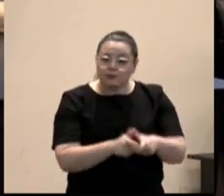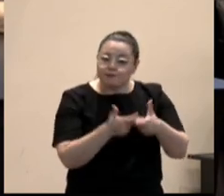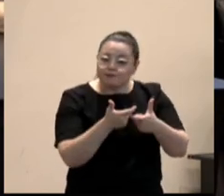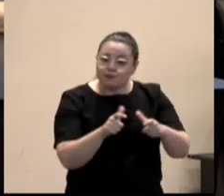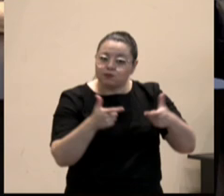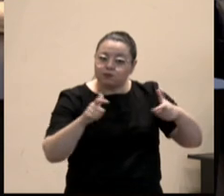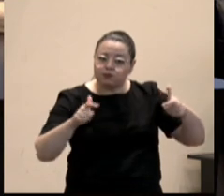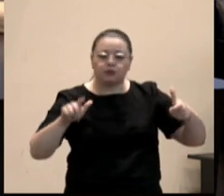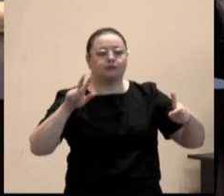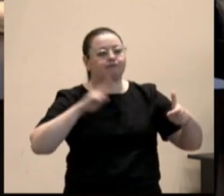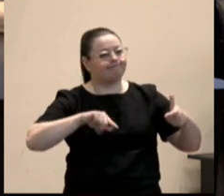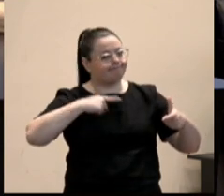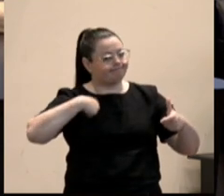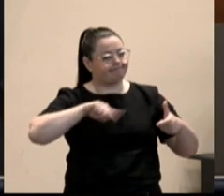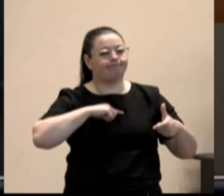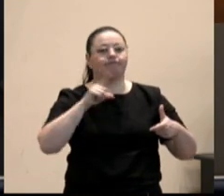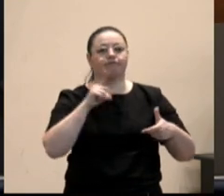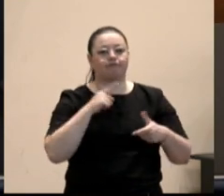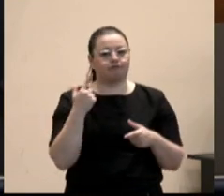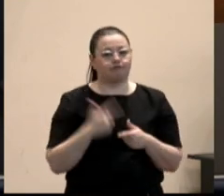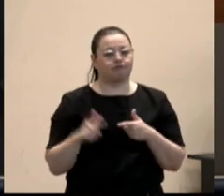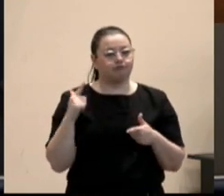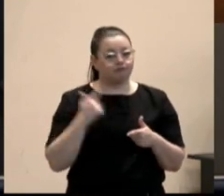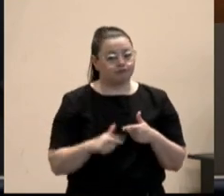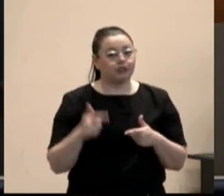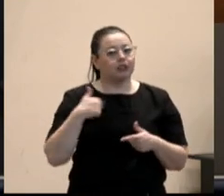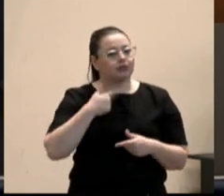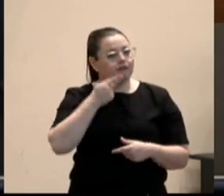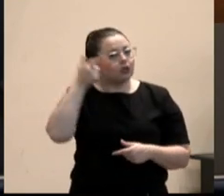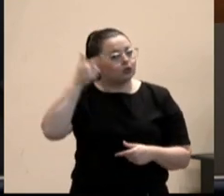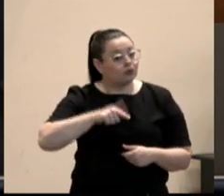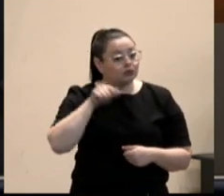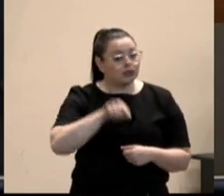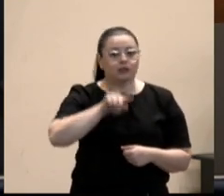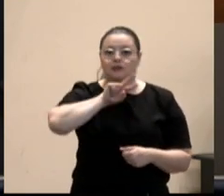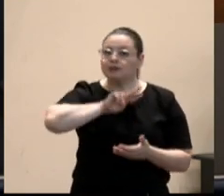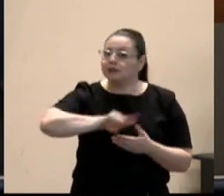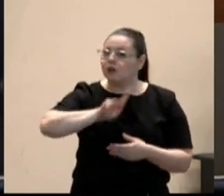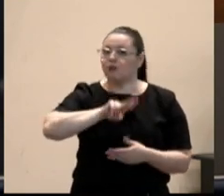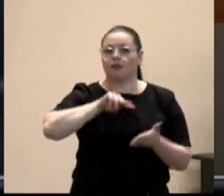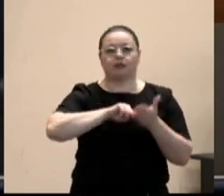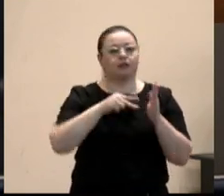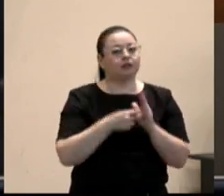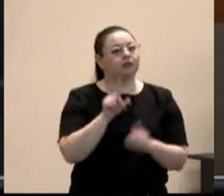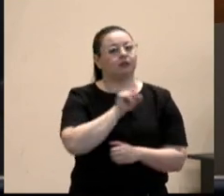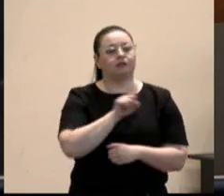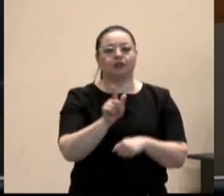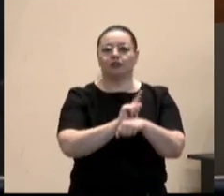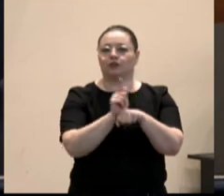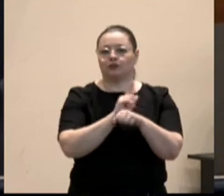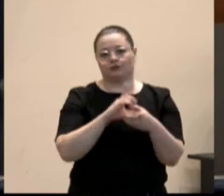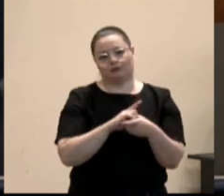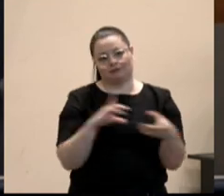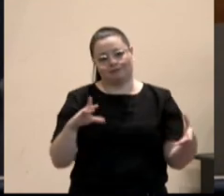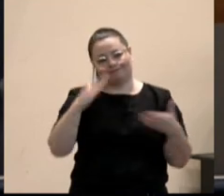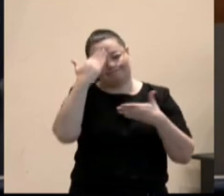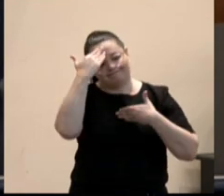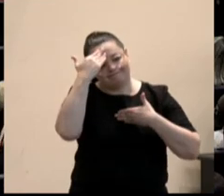grande problema. E volto a dizer, isso não é gestão democrática. Muitíssimo obrigada. Desculpa aí